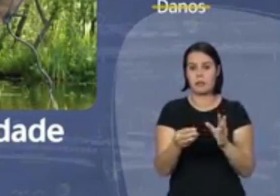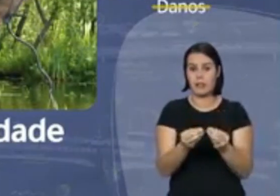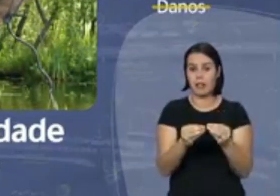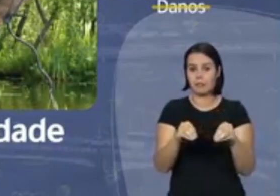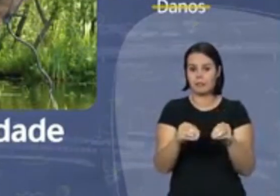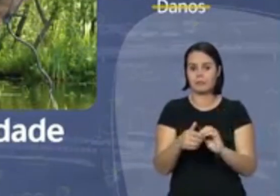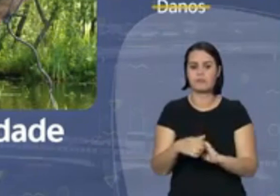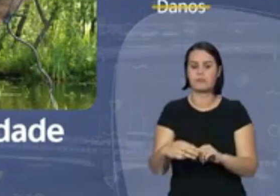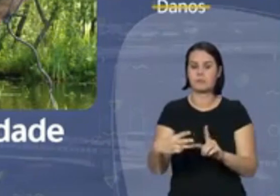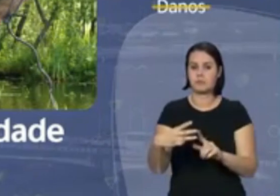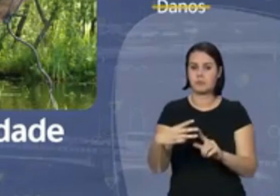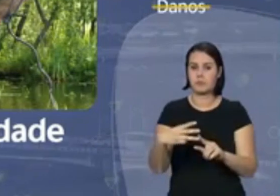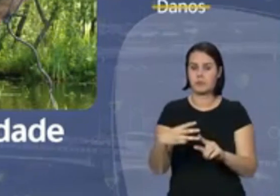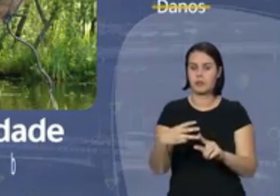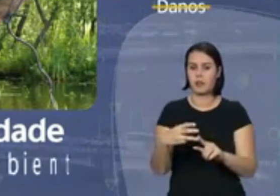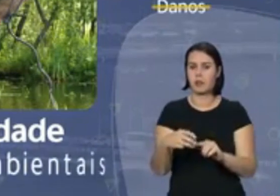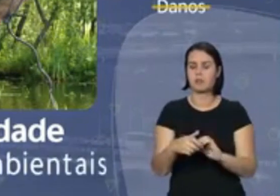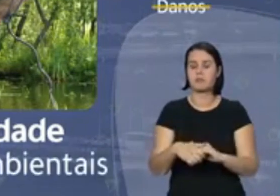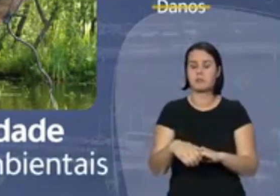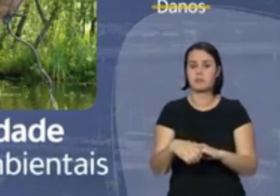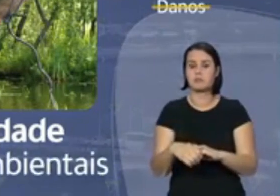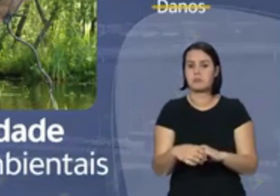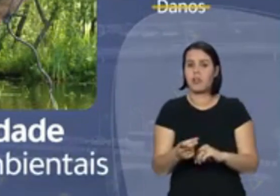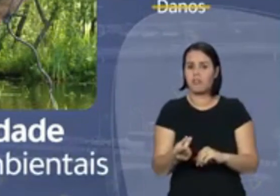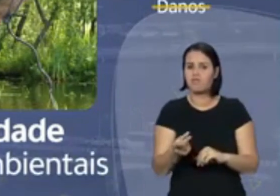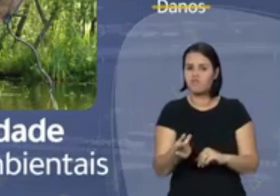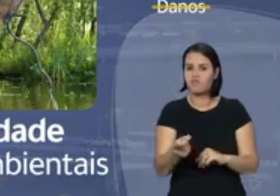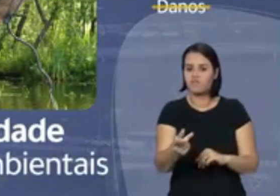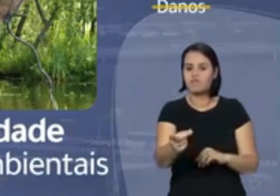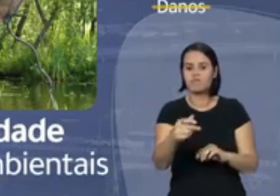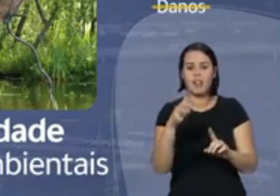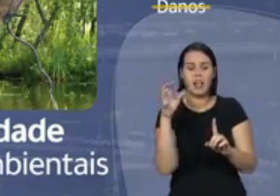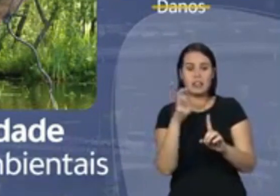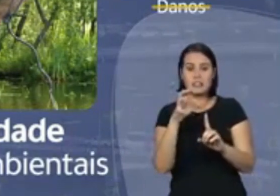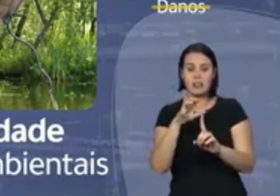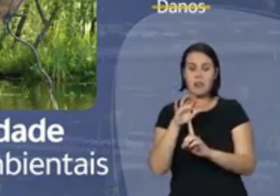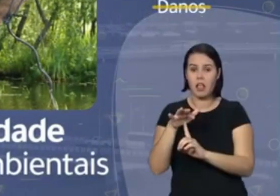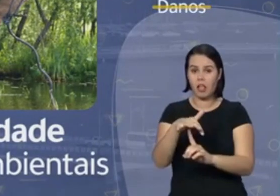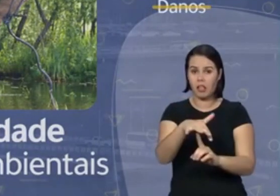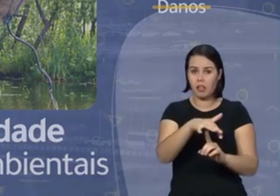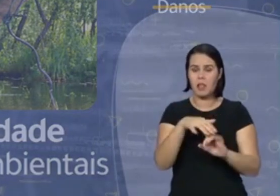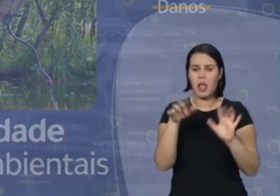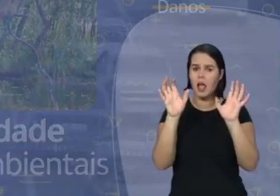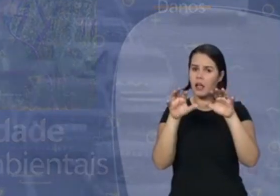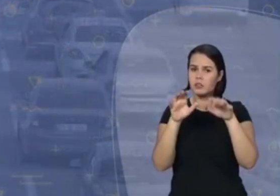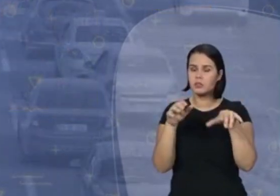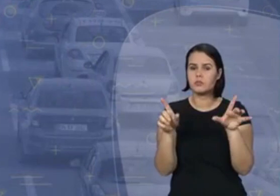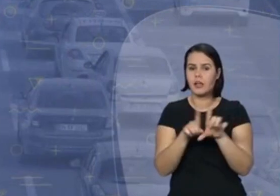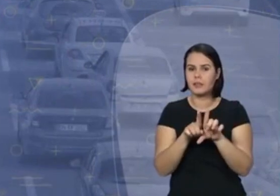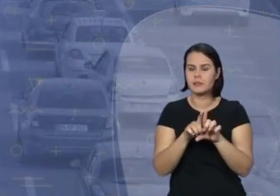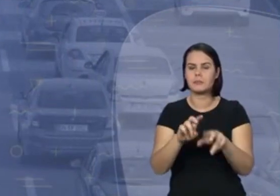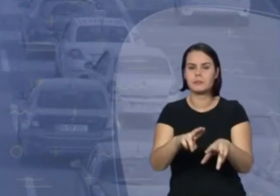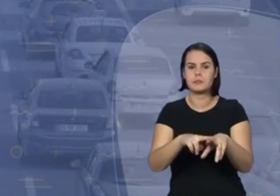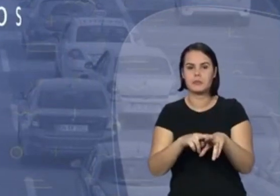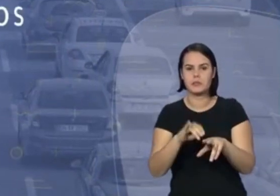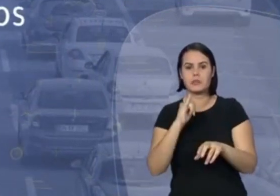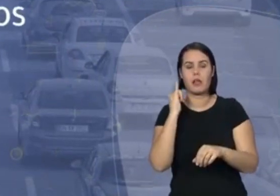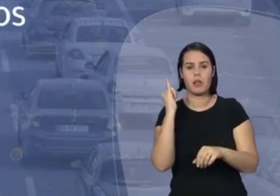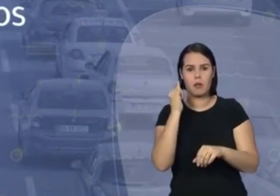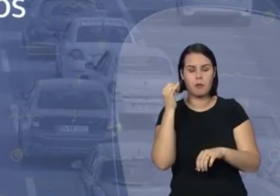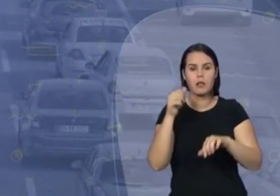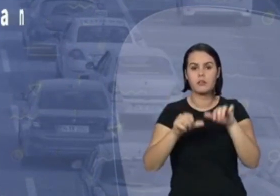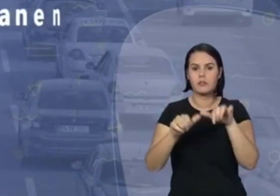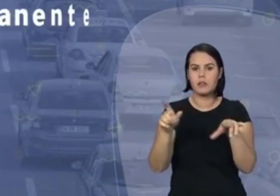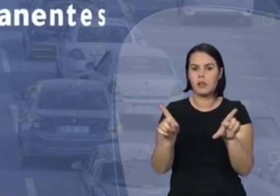da estrutura e a sua capacidade de suportar as influências ambientais previstas para a obra. Por isso, é necessário avaliar também